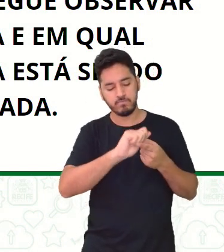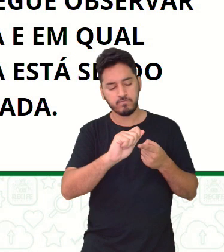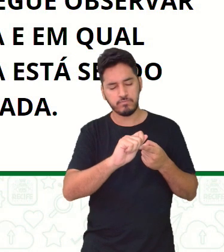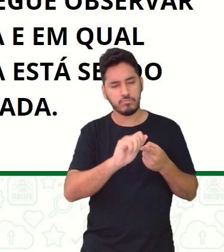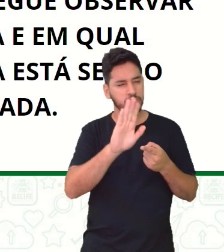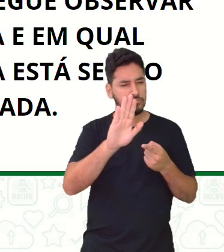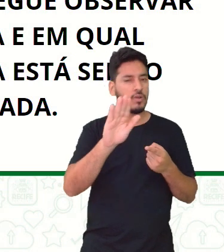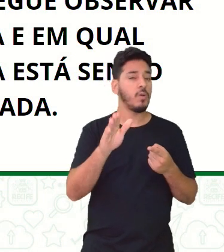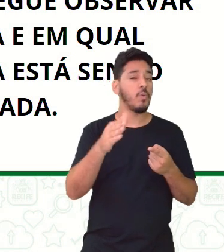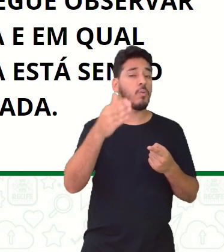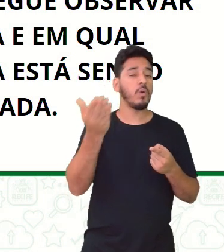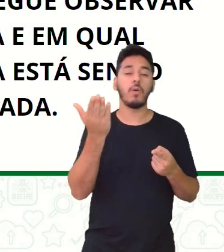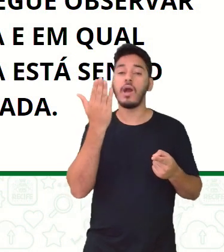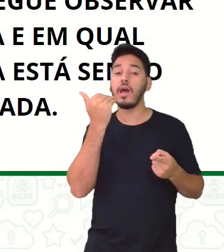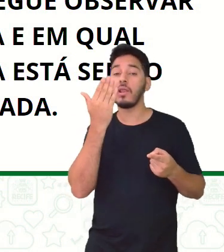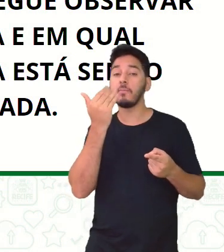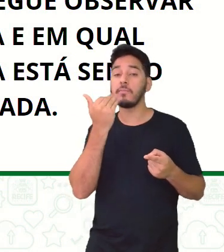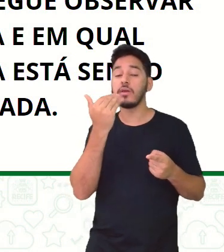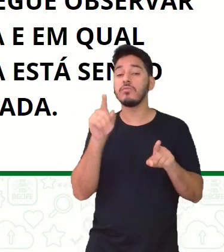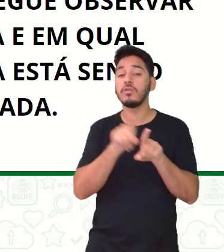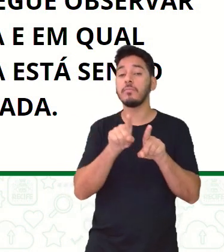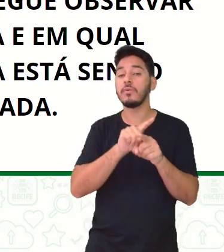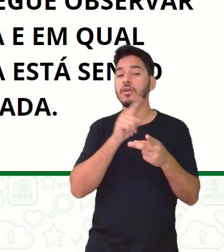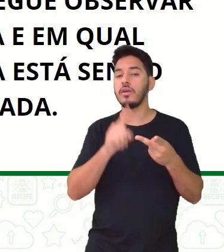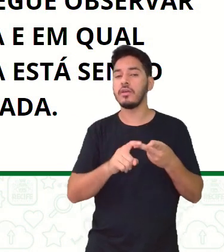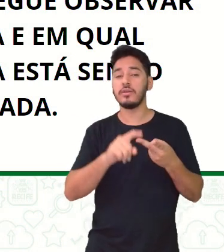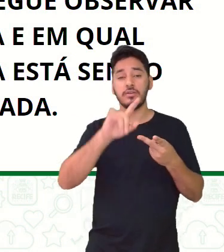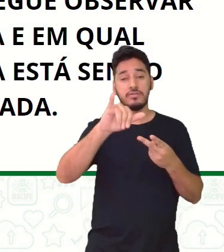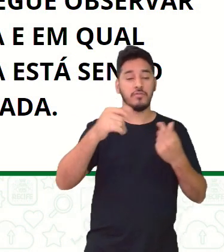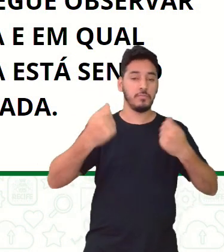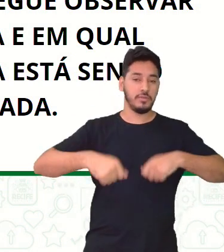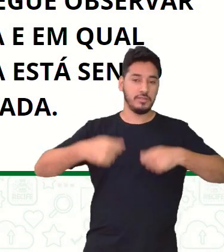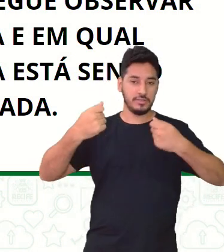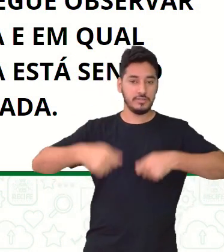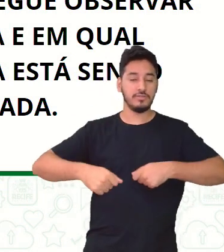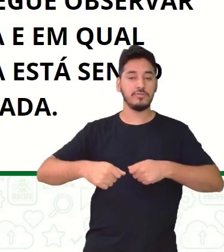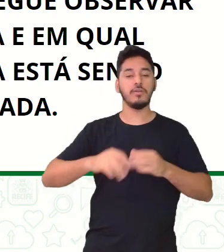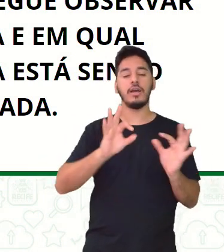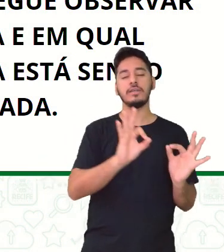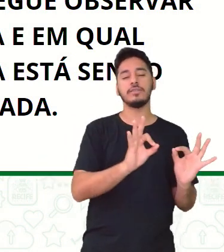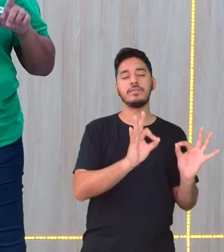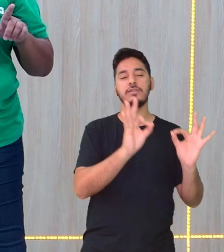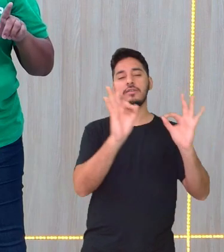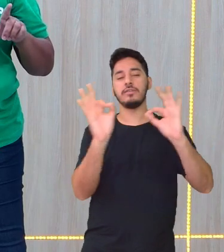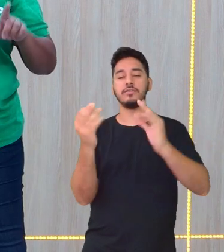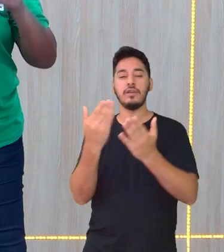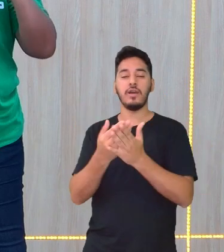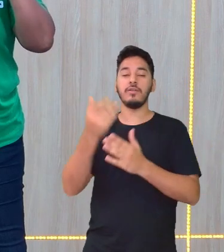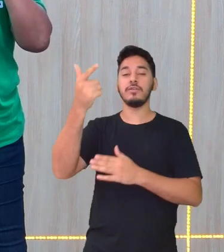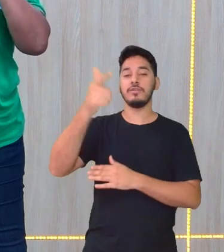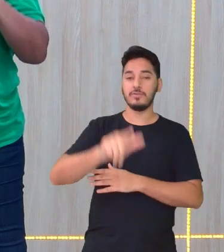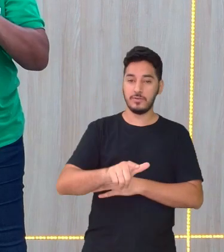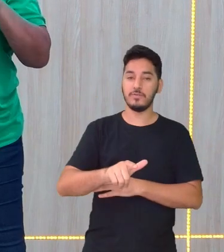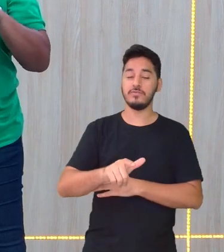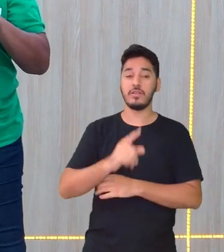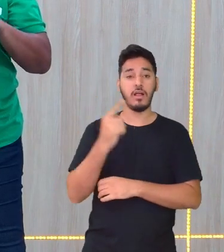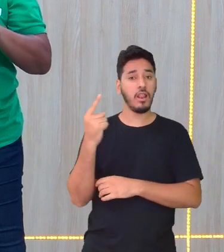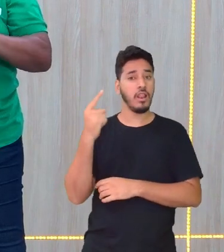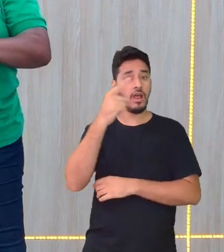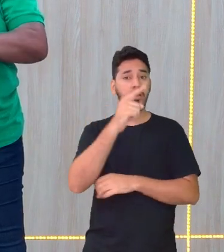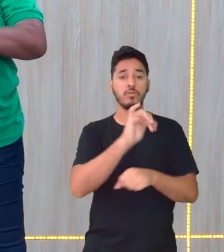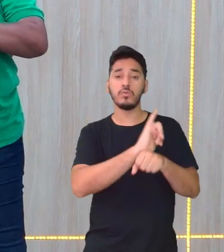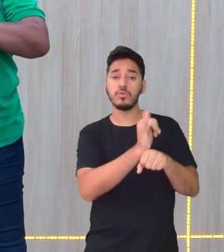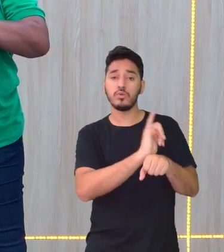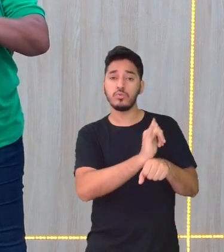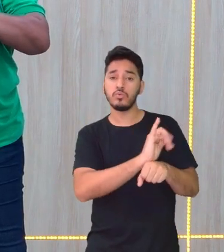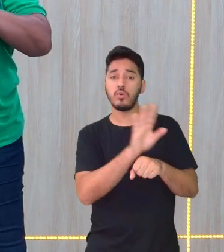o alimento que ela está aplicada. Se for necessário, assiste a aula novamente. Ela está lá no canal do